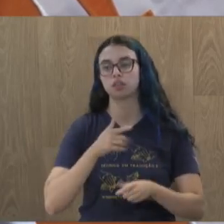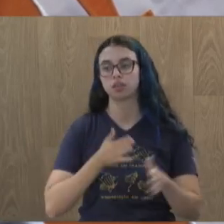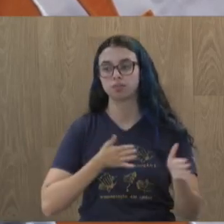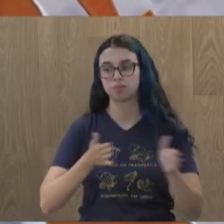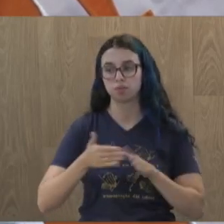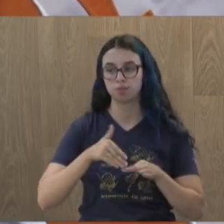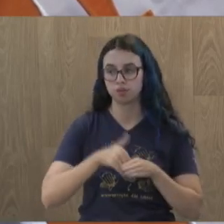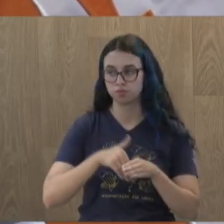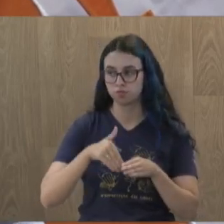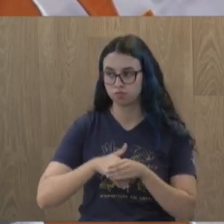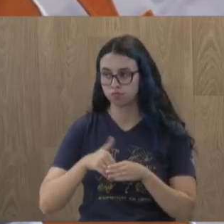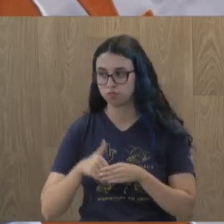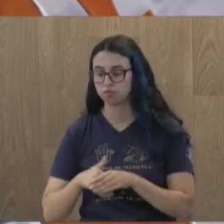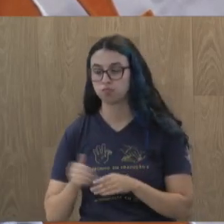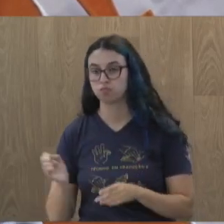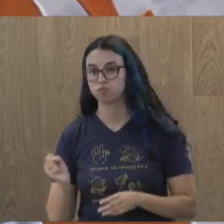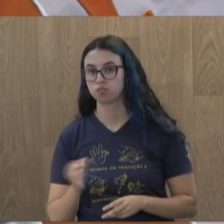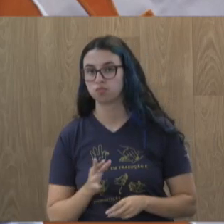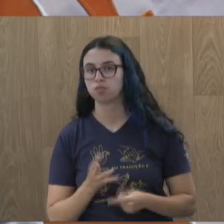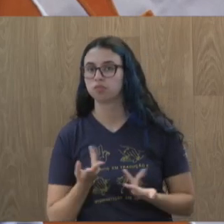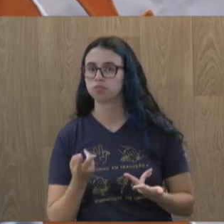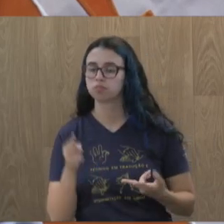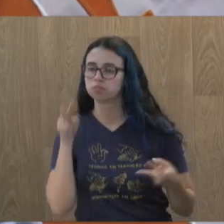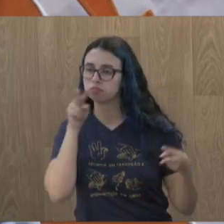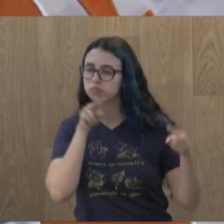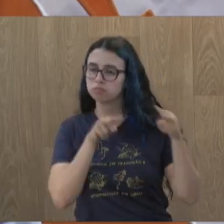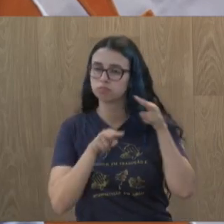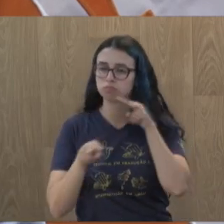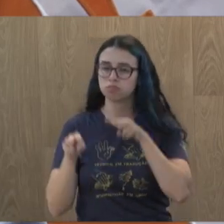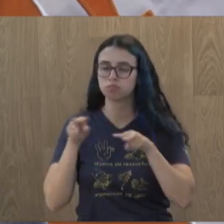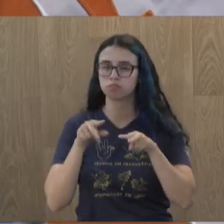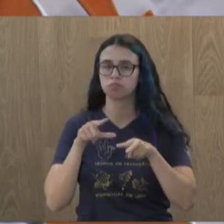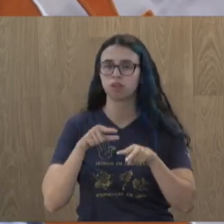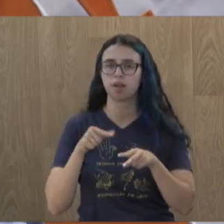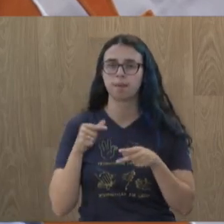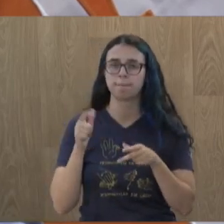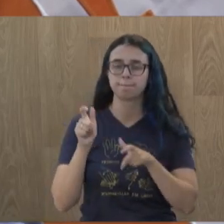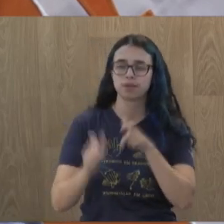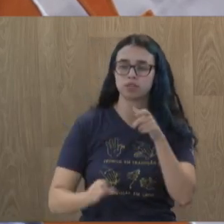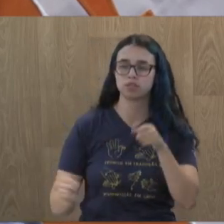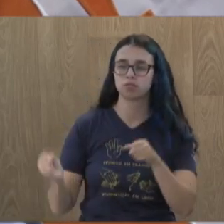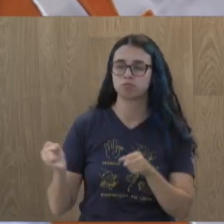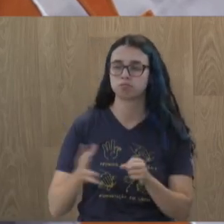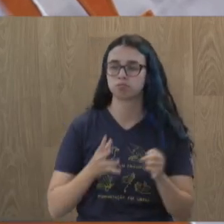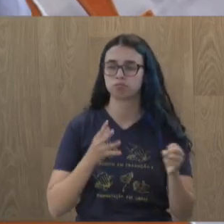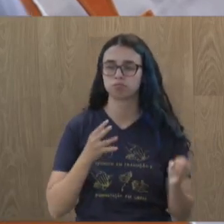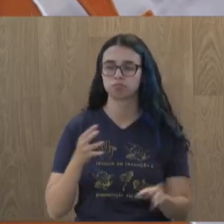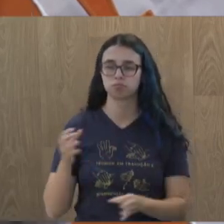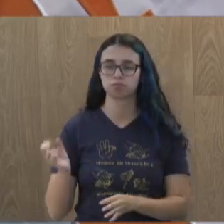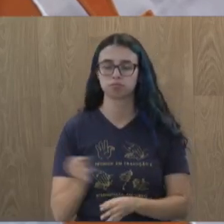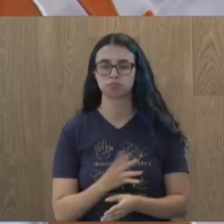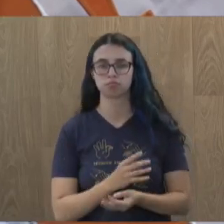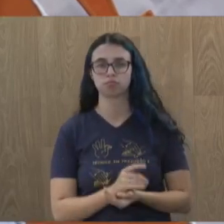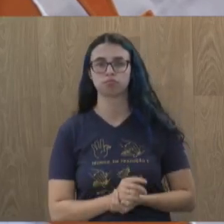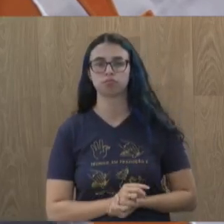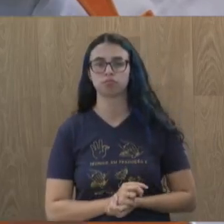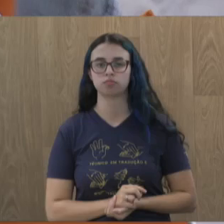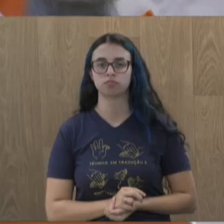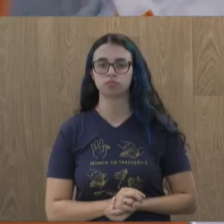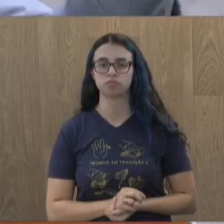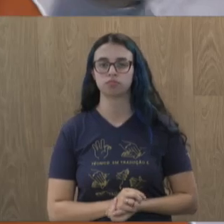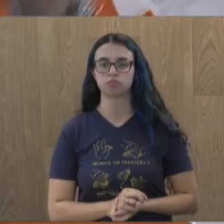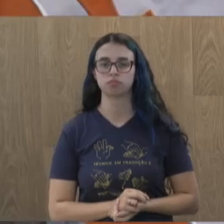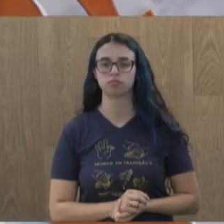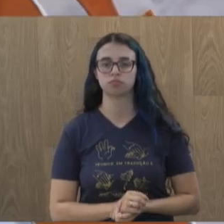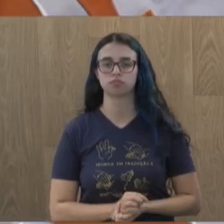Analisa aí, pessoal. Vai vir um monte de gente bacana. Vai vir um monte de gente bacana aí. Pessoas novas. Entrar